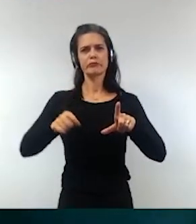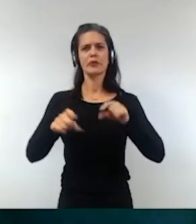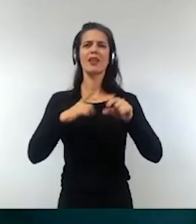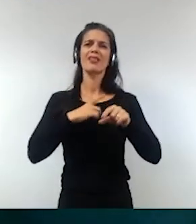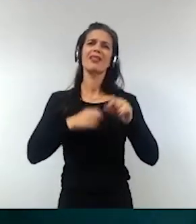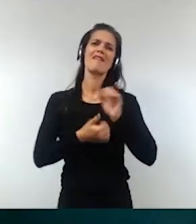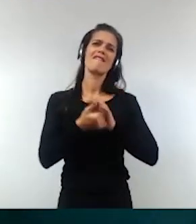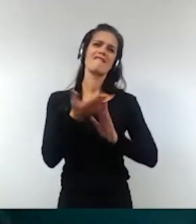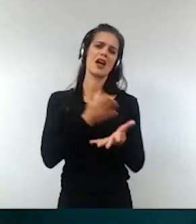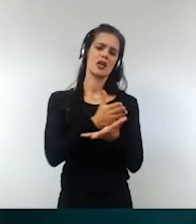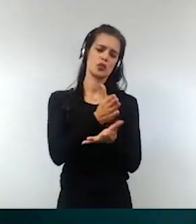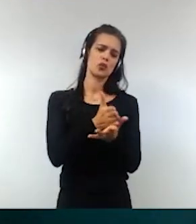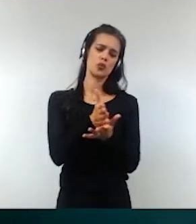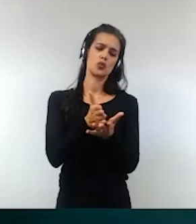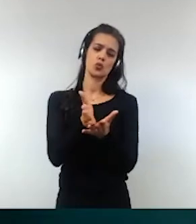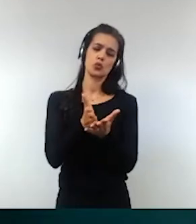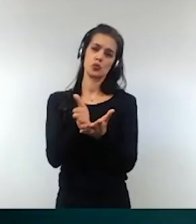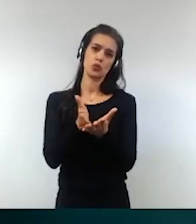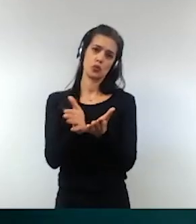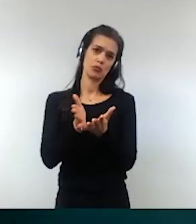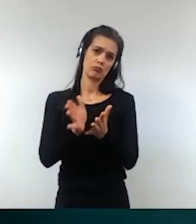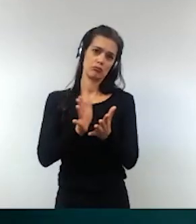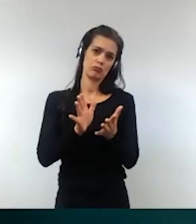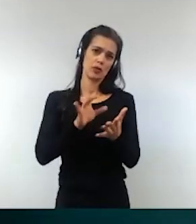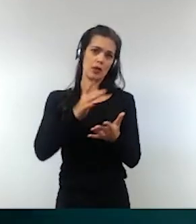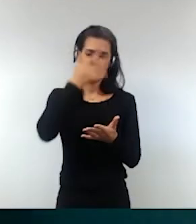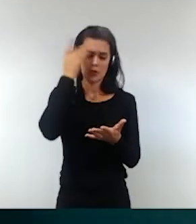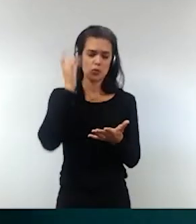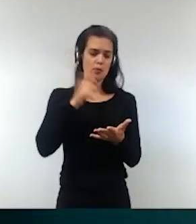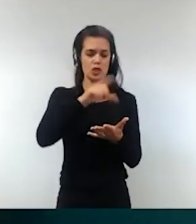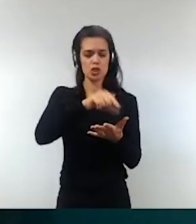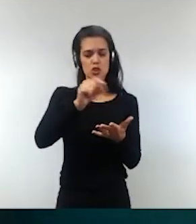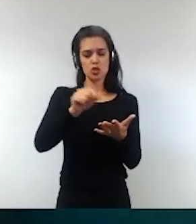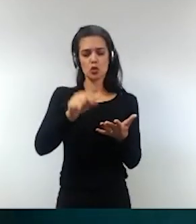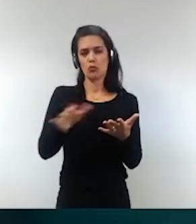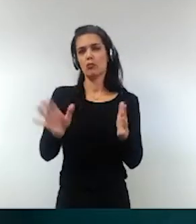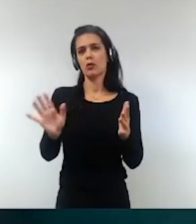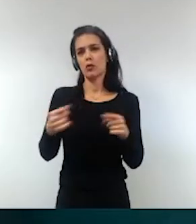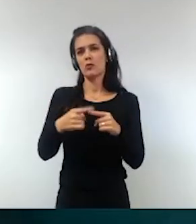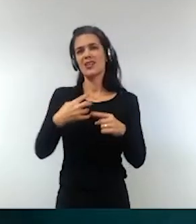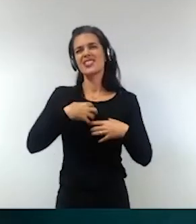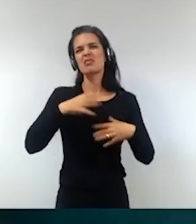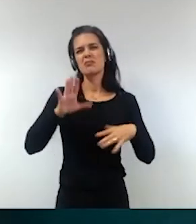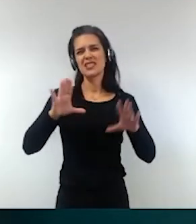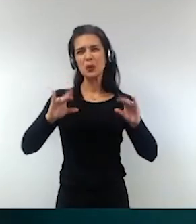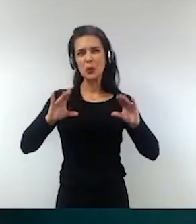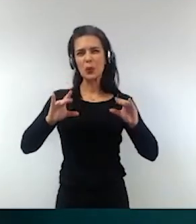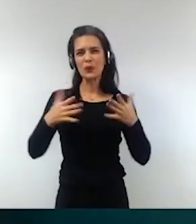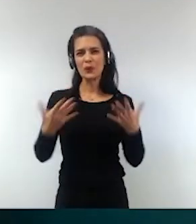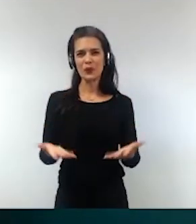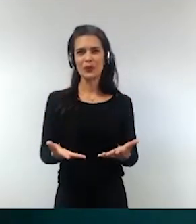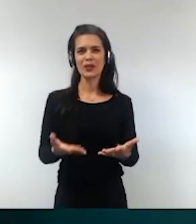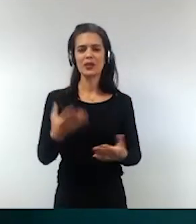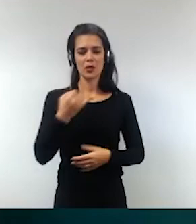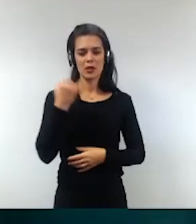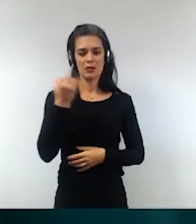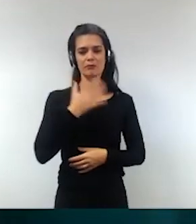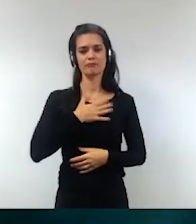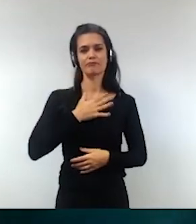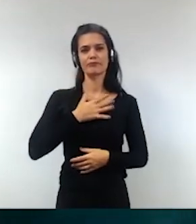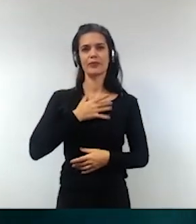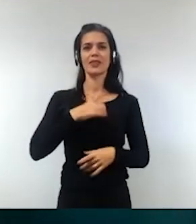existem vários canais e cada um vai se sentir mais confortável com alguns, né? Então, isso foi importante para mim, ter